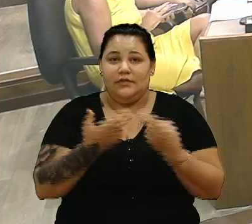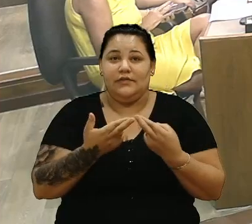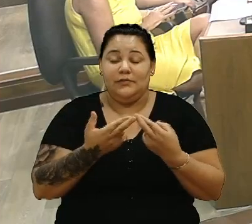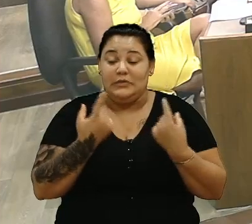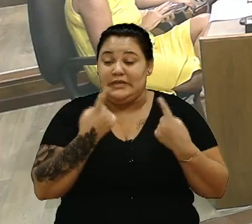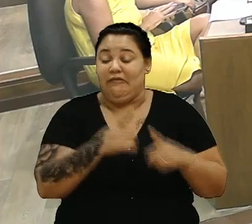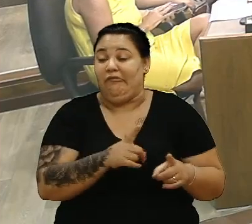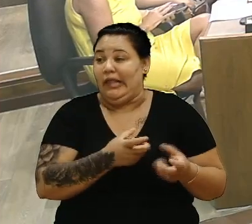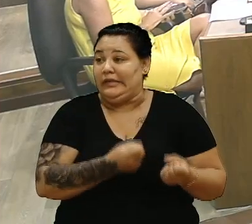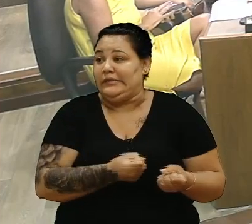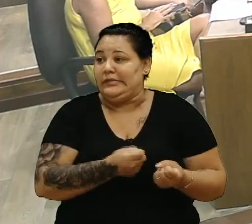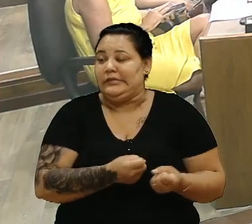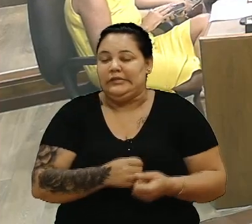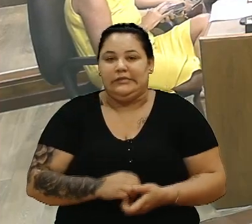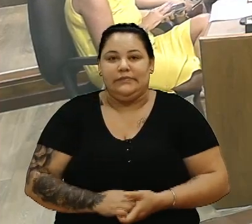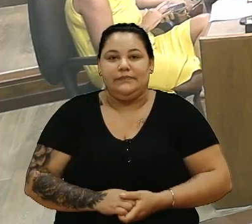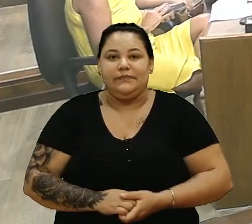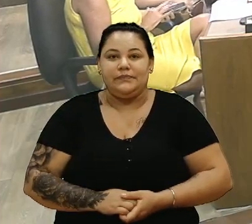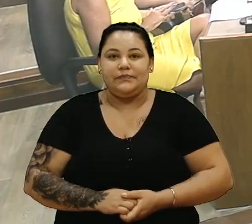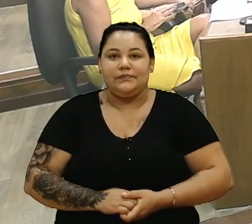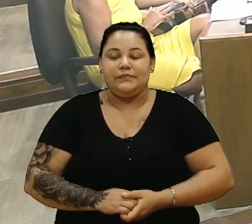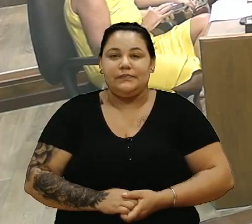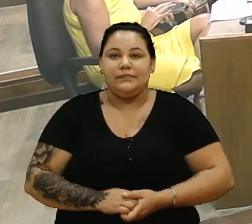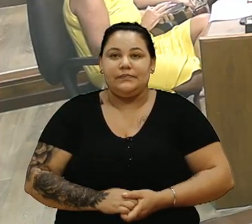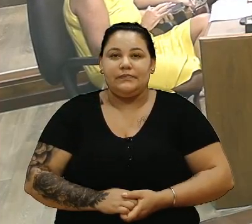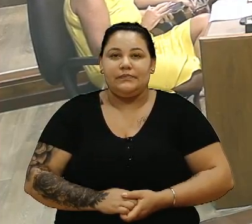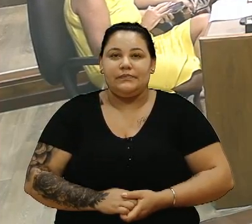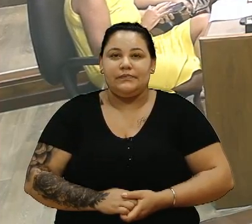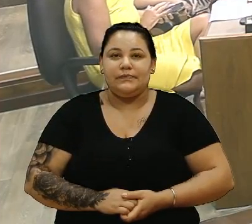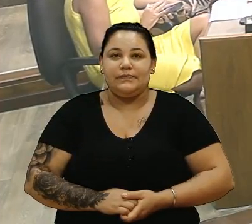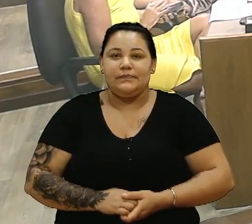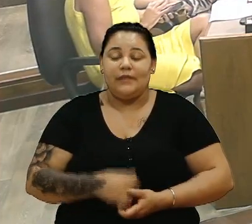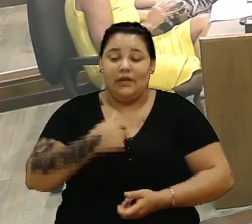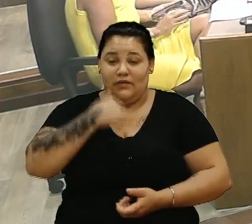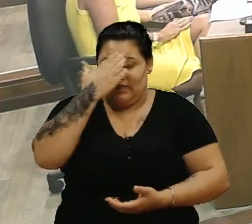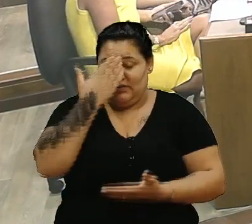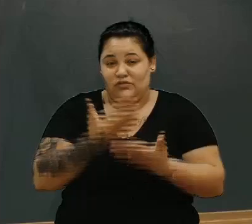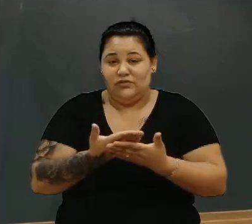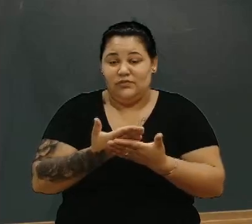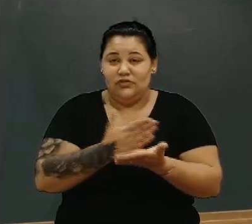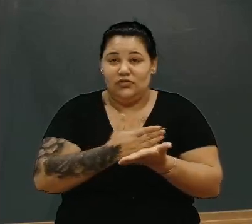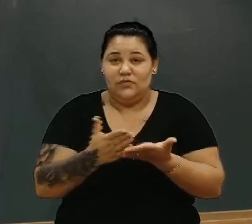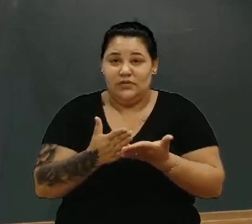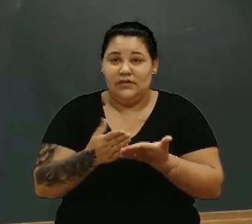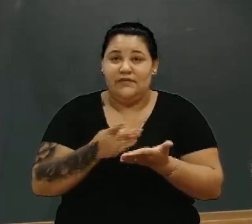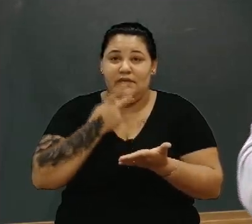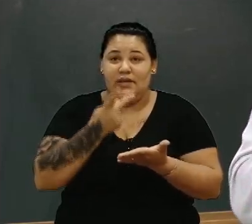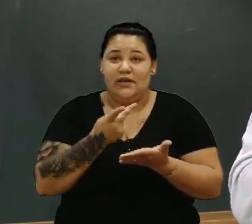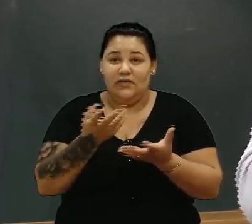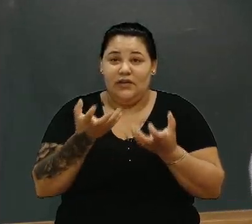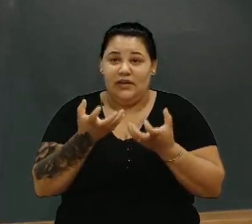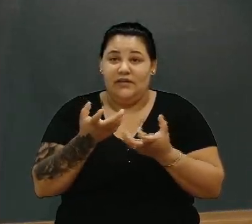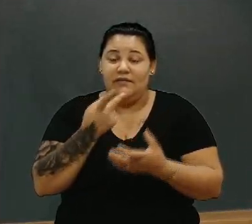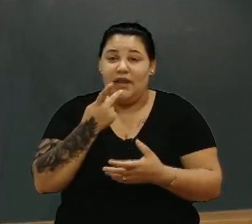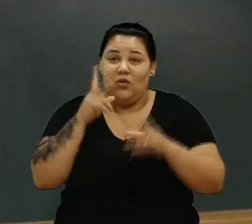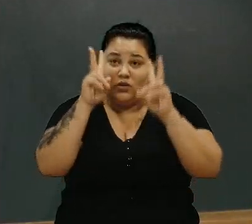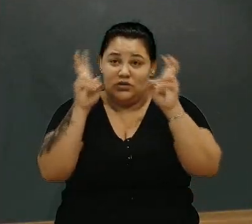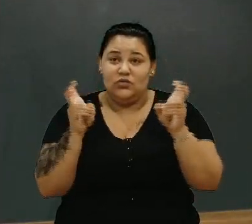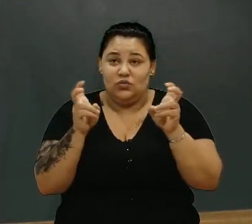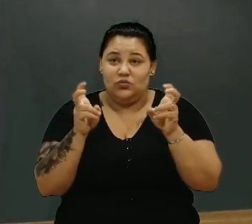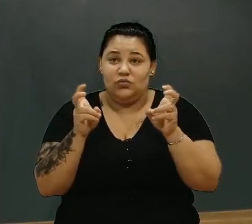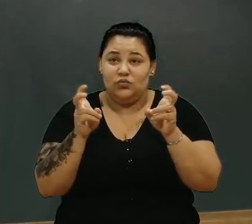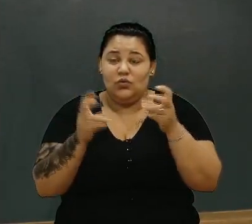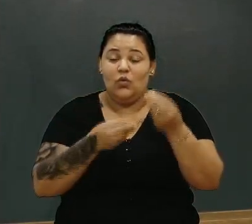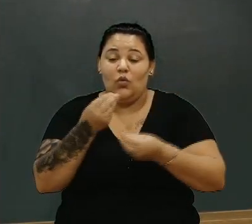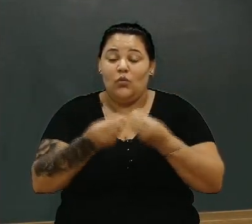tremendo. Eu acredito que, para a gente começar a tratar, eu gostaria de tratar do tema com o que